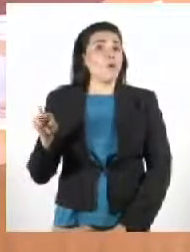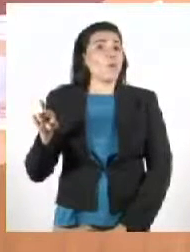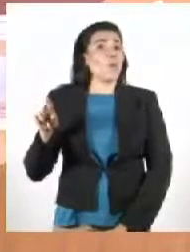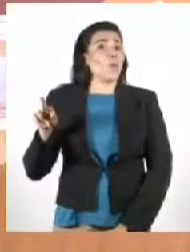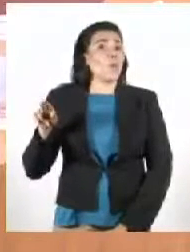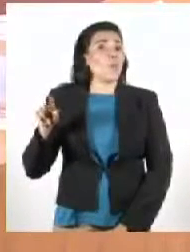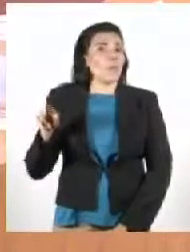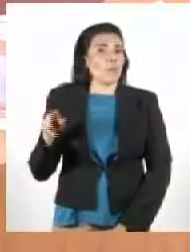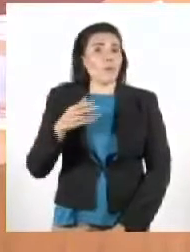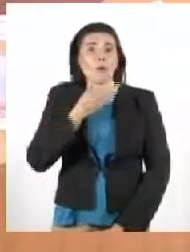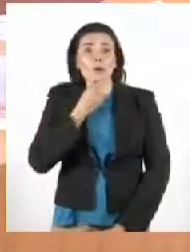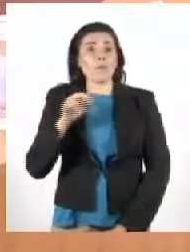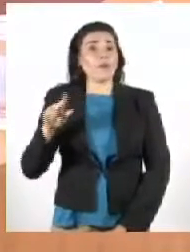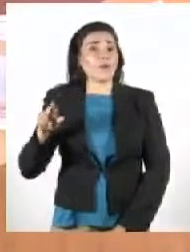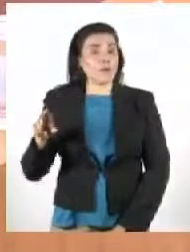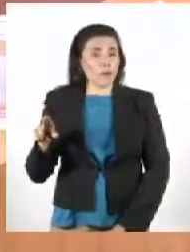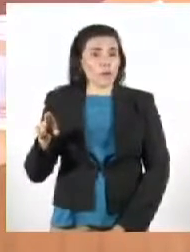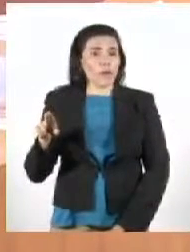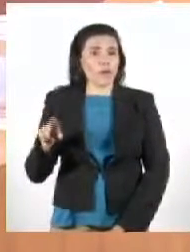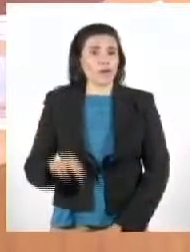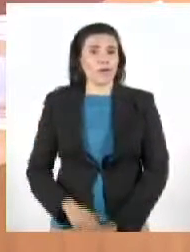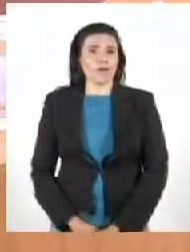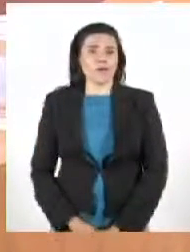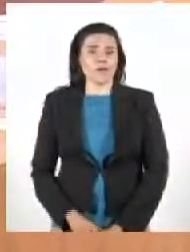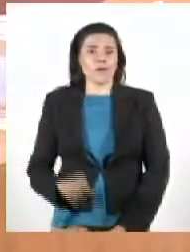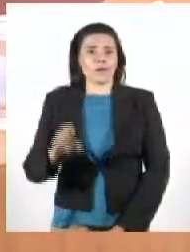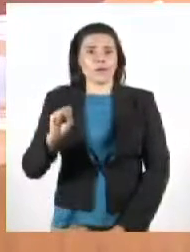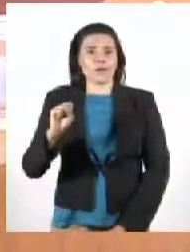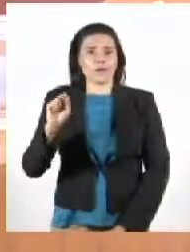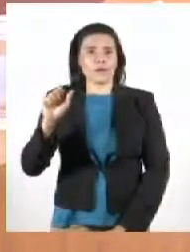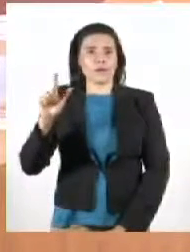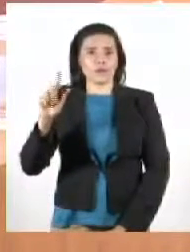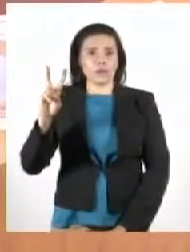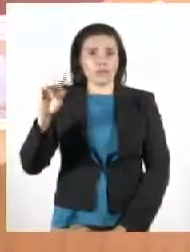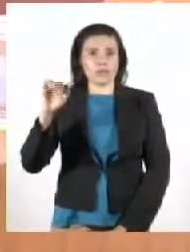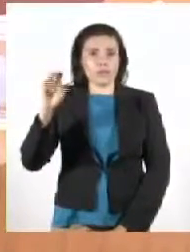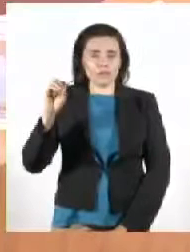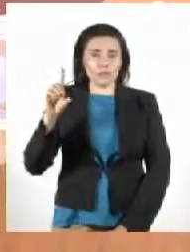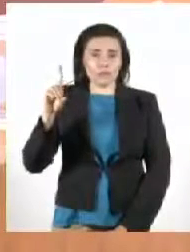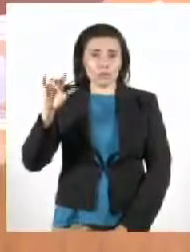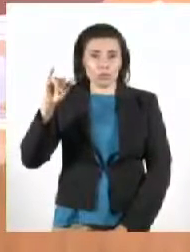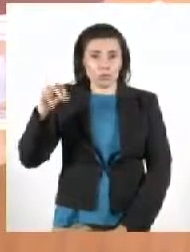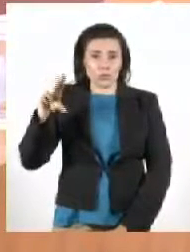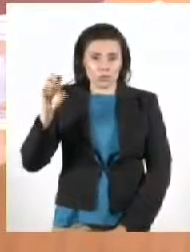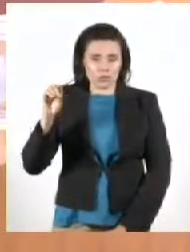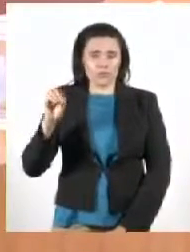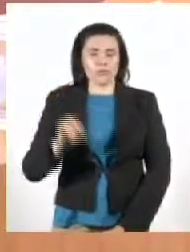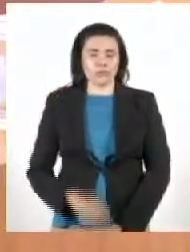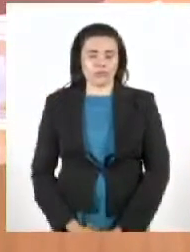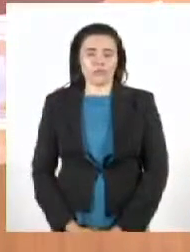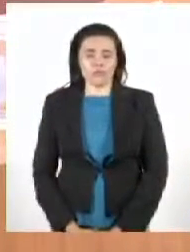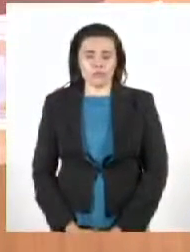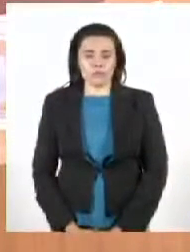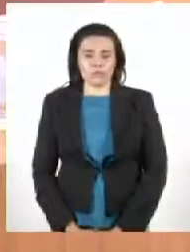Quem foi secretário no governo Jackson Lago foi Eurídice Vidigal.